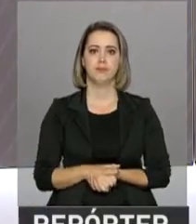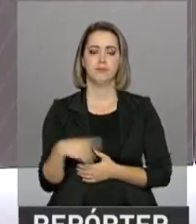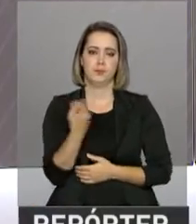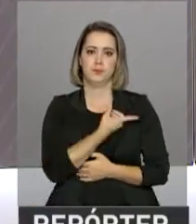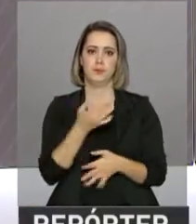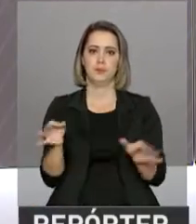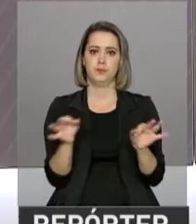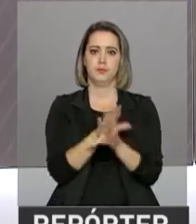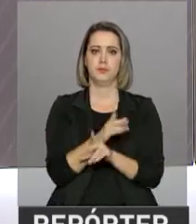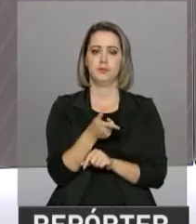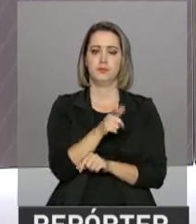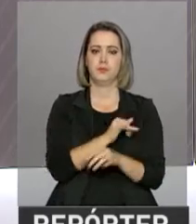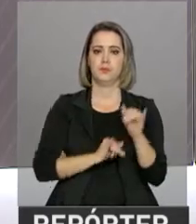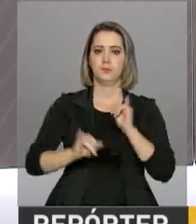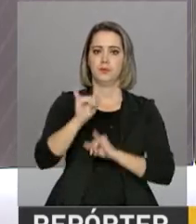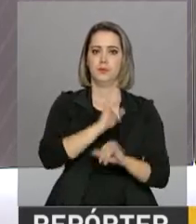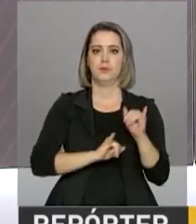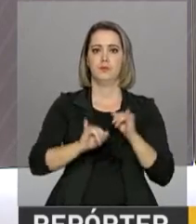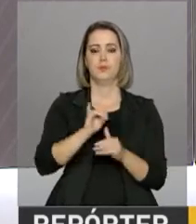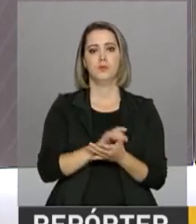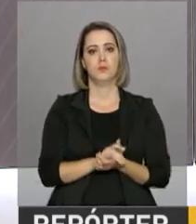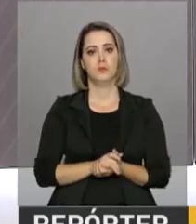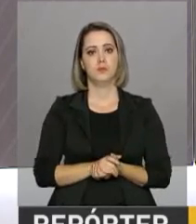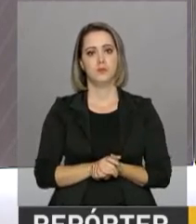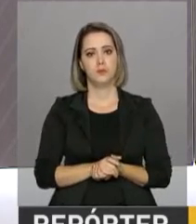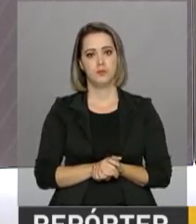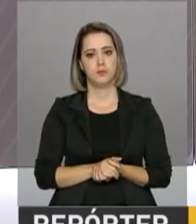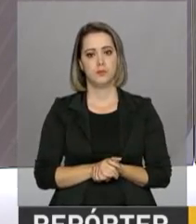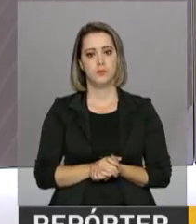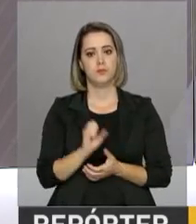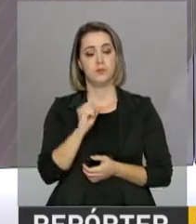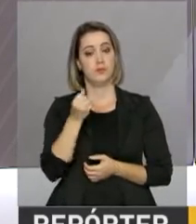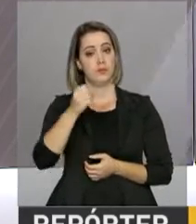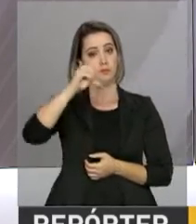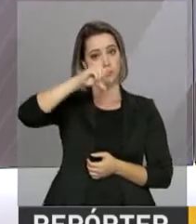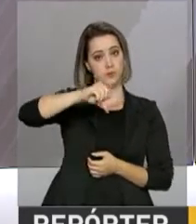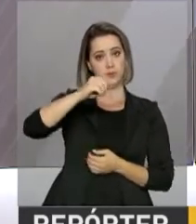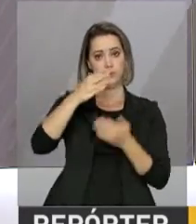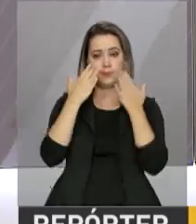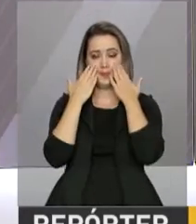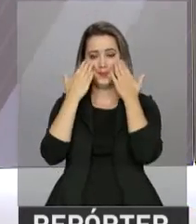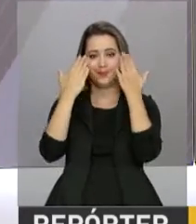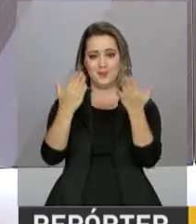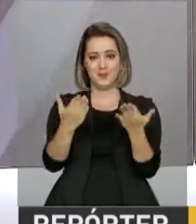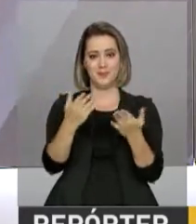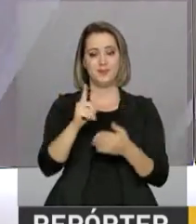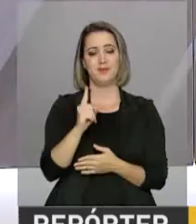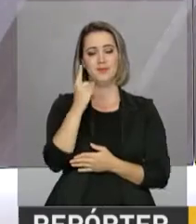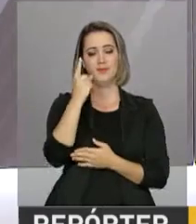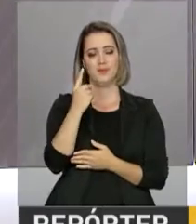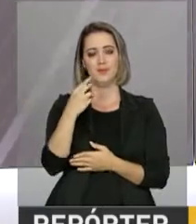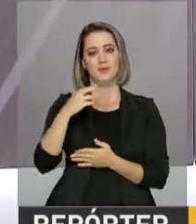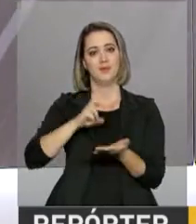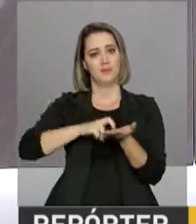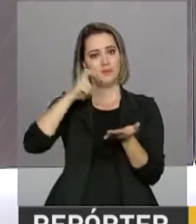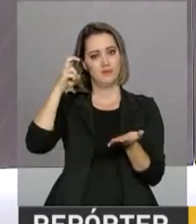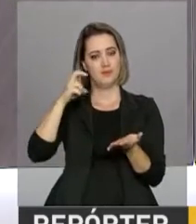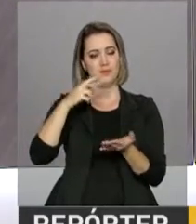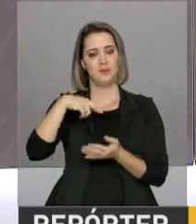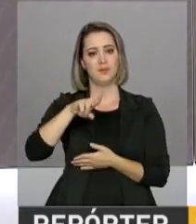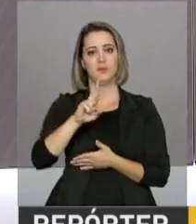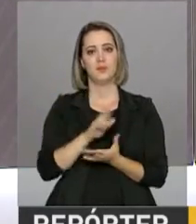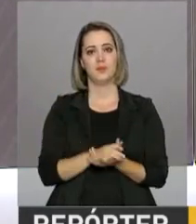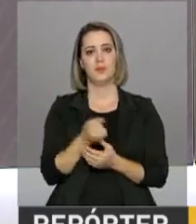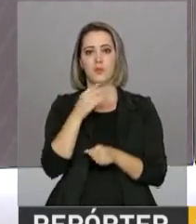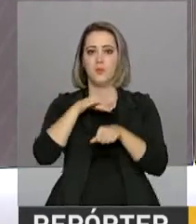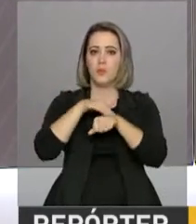Nós ficamos por aqui e podemos voltar a qualquer momento com mais informações ou amanhã às 9 da manhã na primeira edição do Repórter NBR.